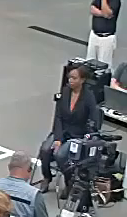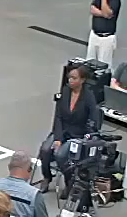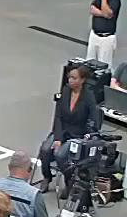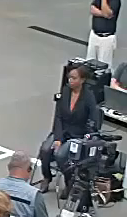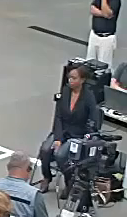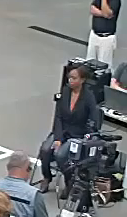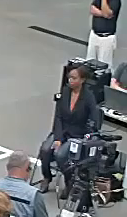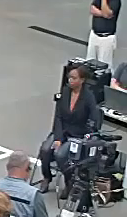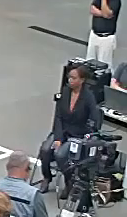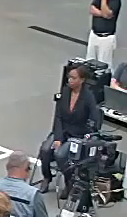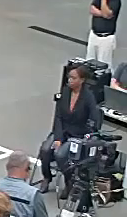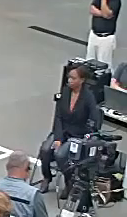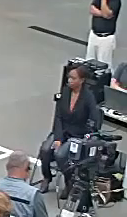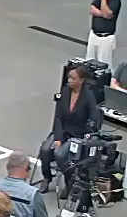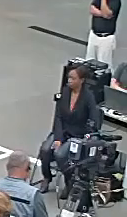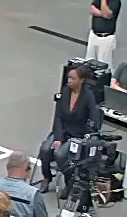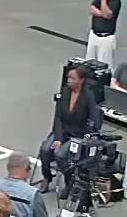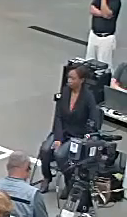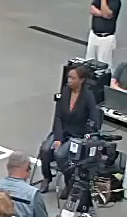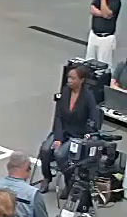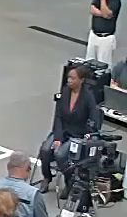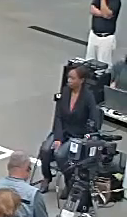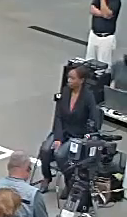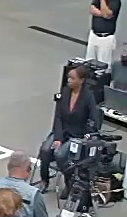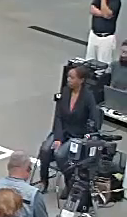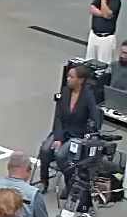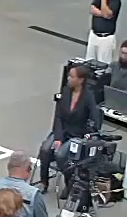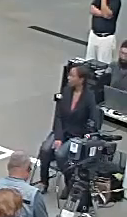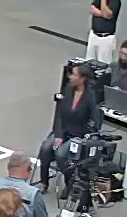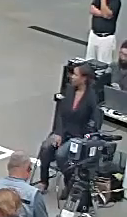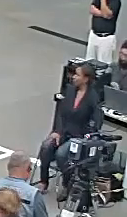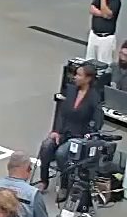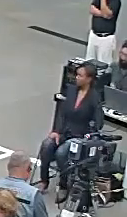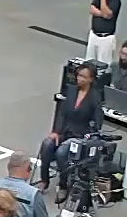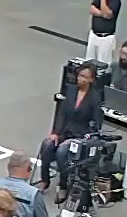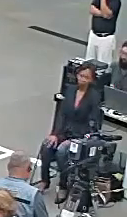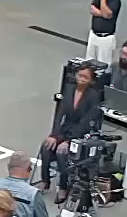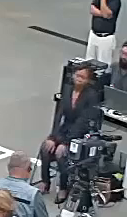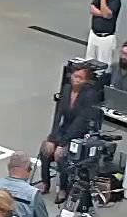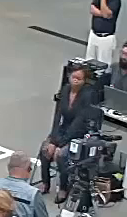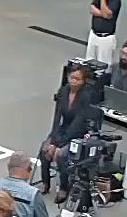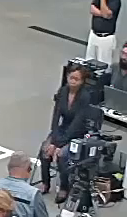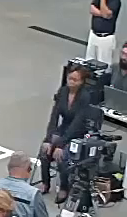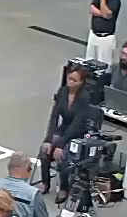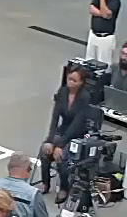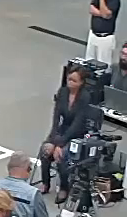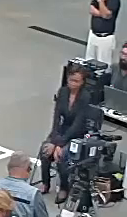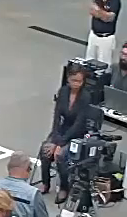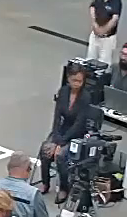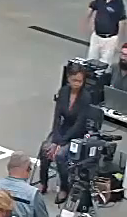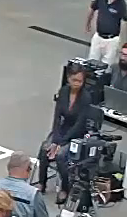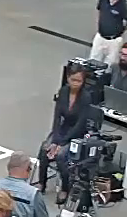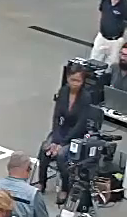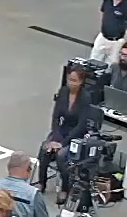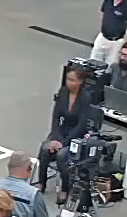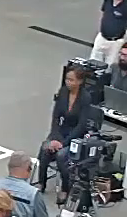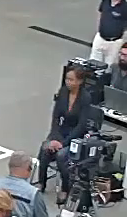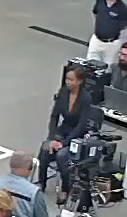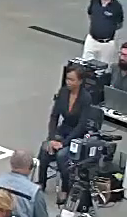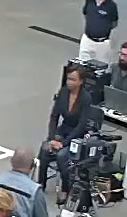que passa aí não pode dar um copo com água só para vocês na mesa entendeu não café não água o